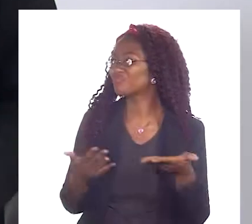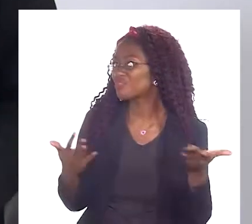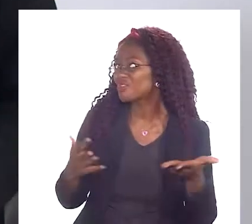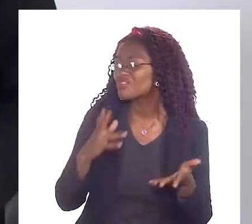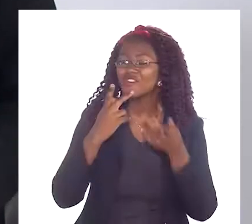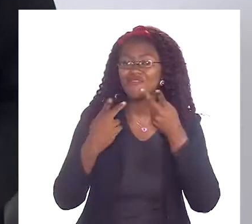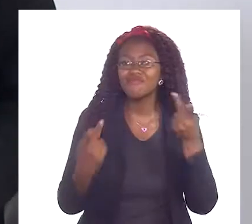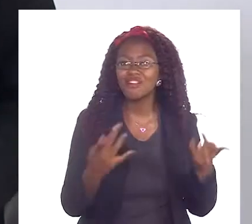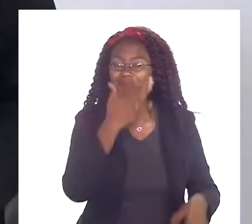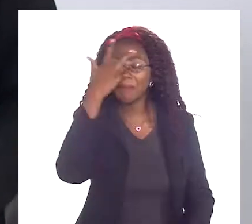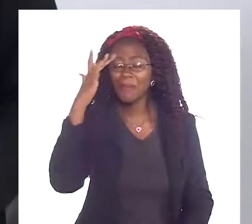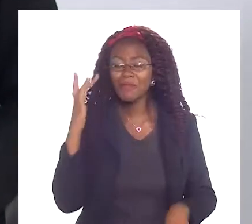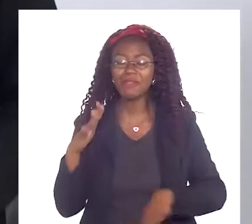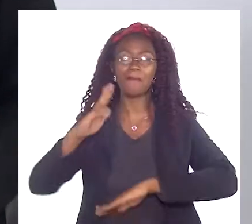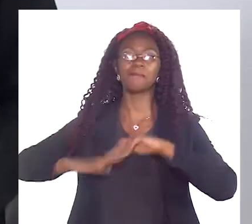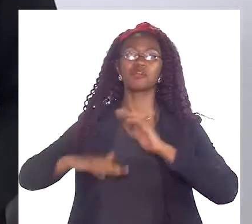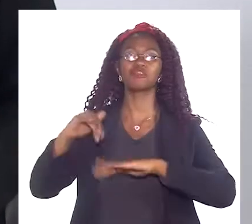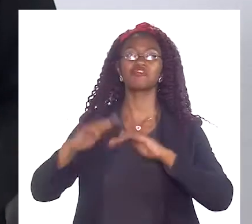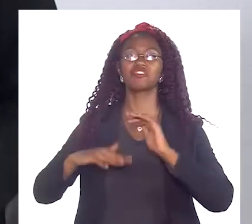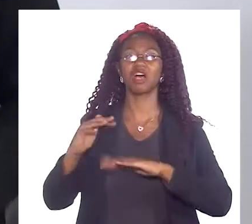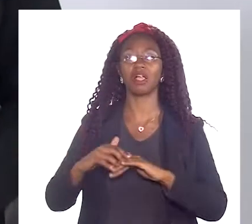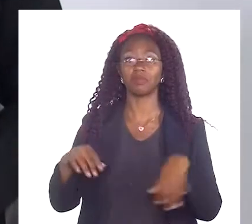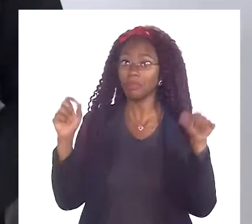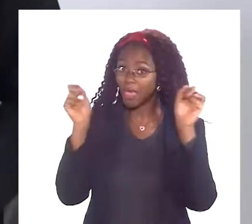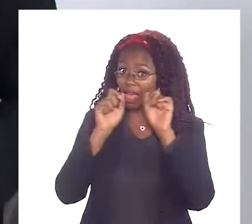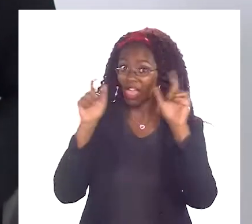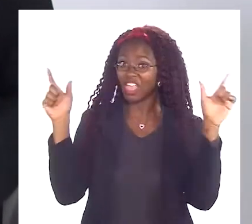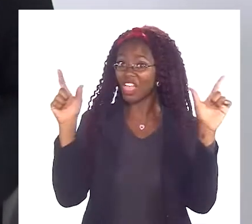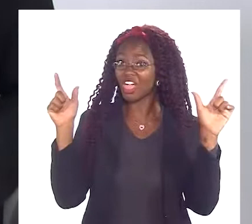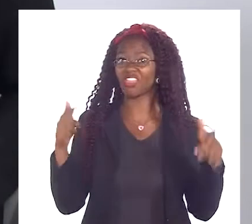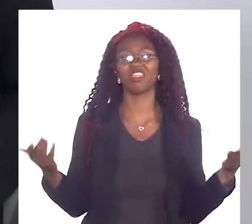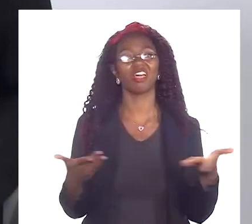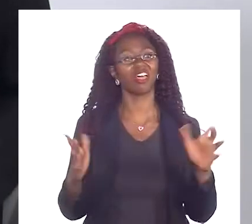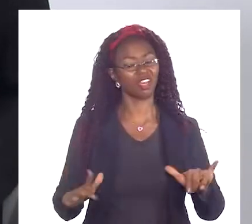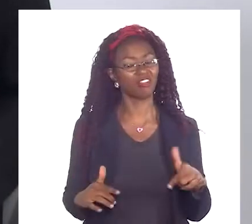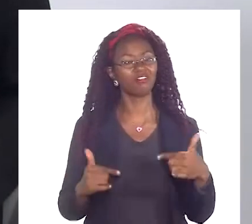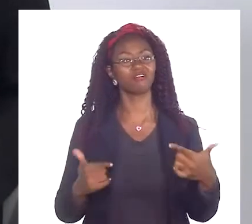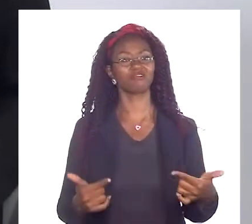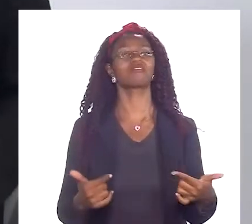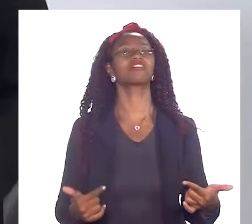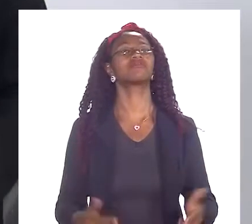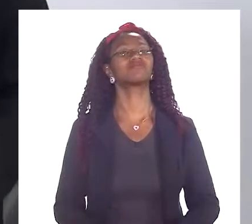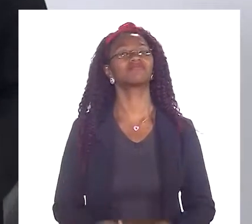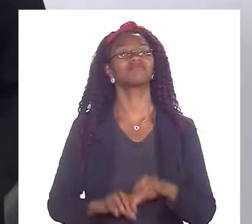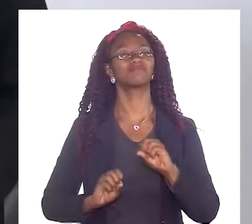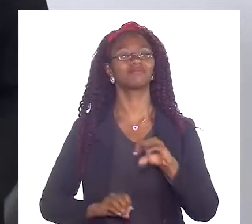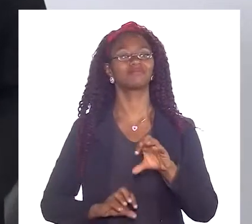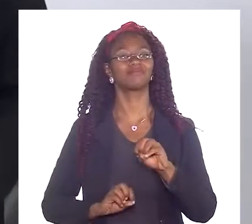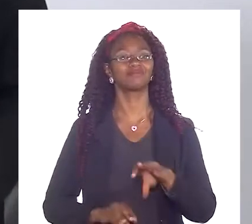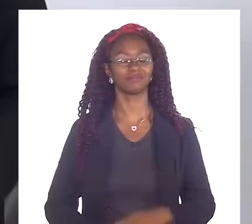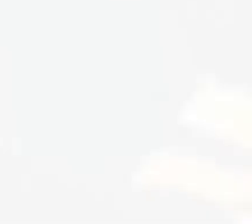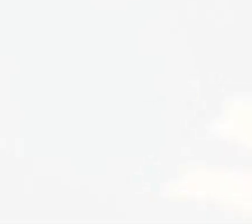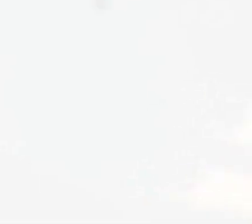Hoje você vai ouvir dicas de especialistas. Então fique ligado, está no ar o